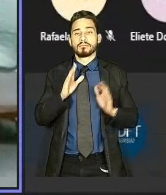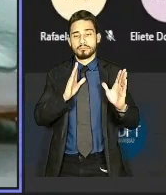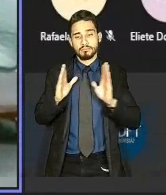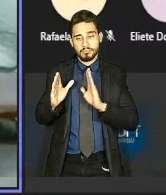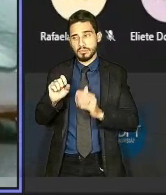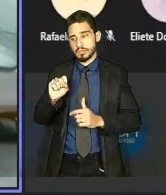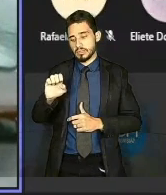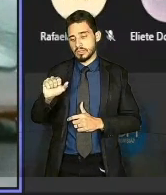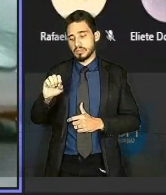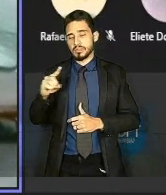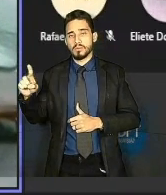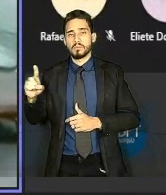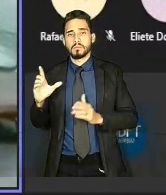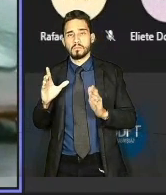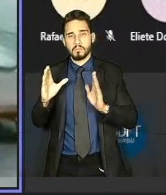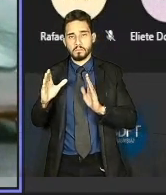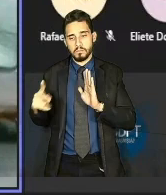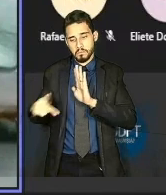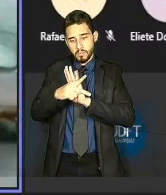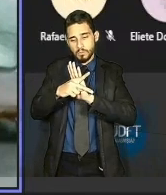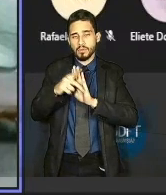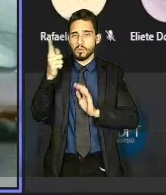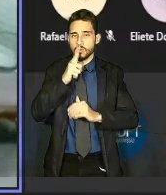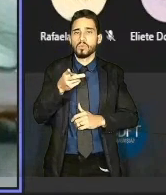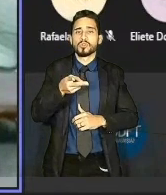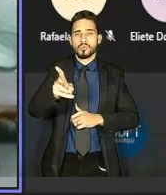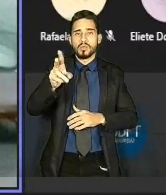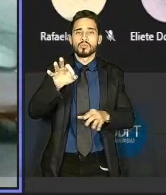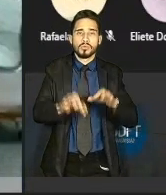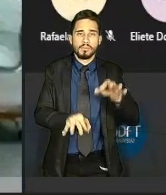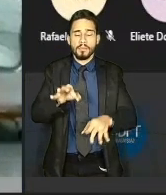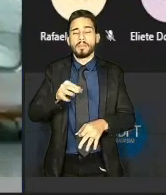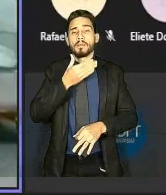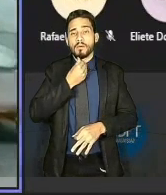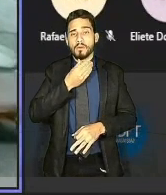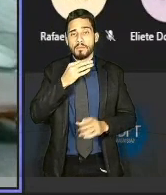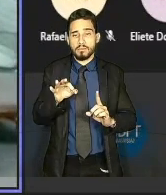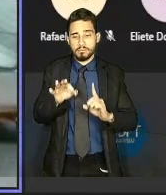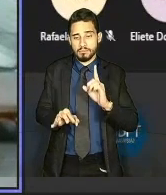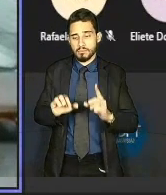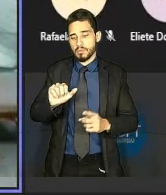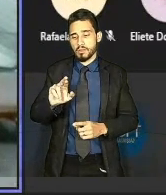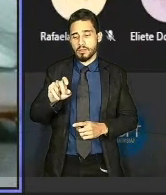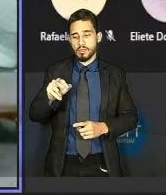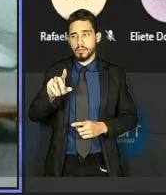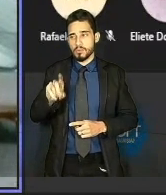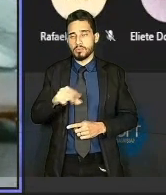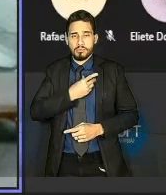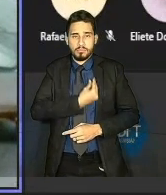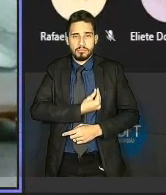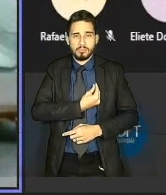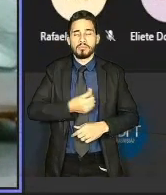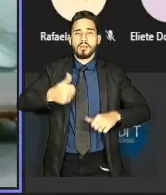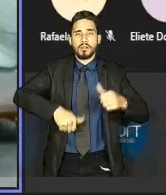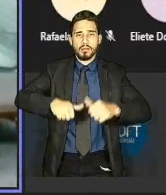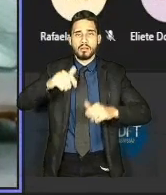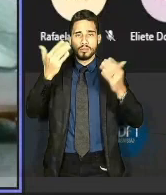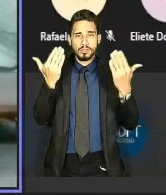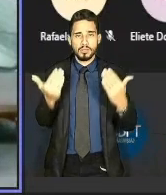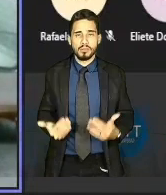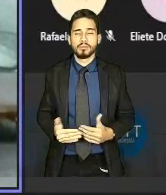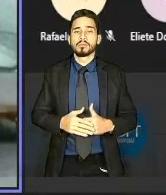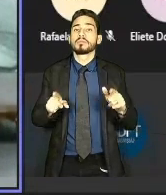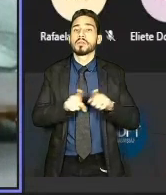designação de sessão própria para a continuidade do julgamento. O desembargador Arnaldo está ainda para analisar,